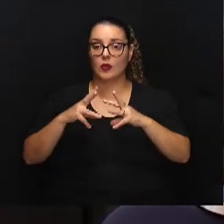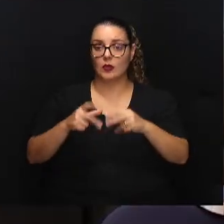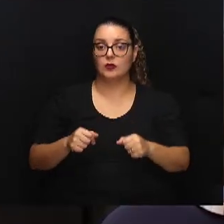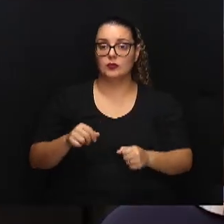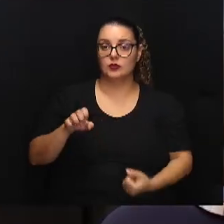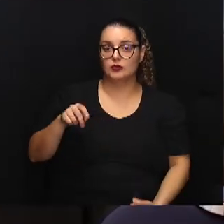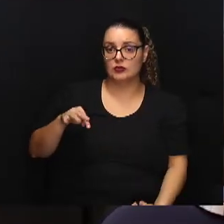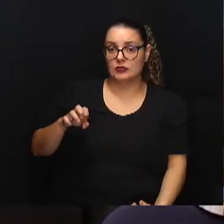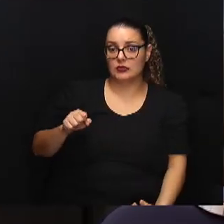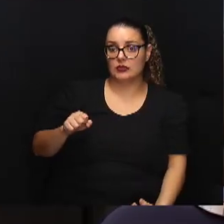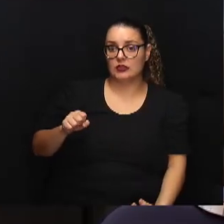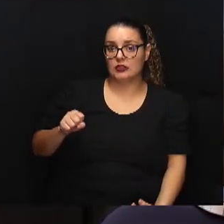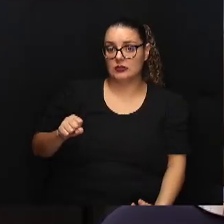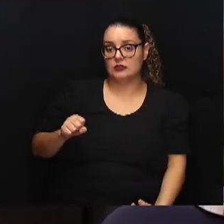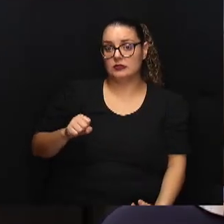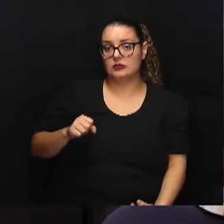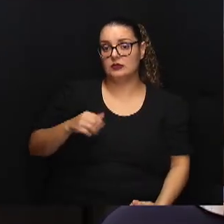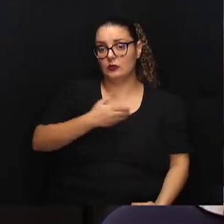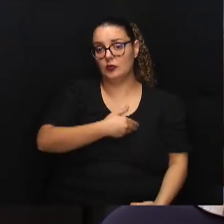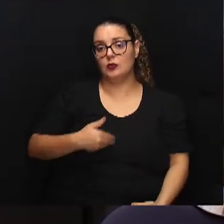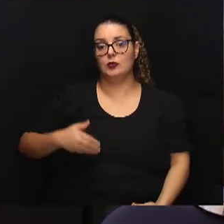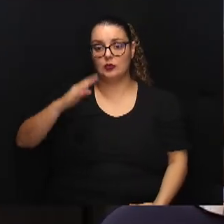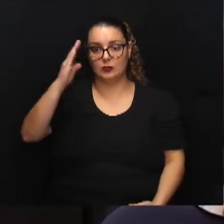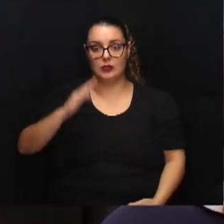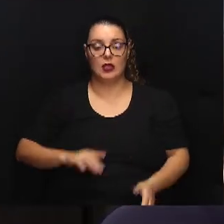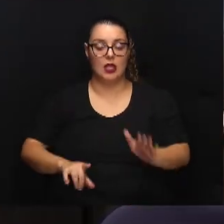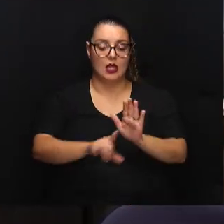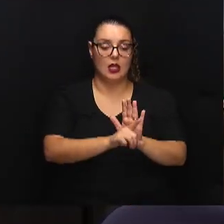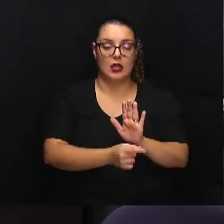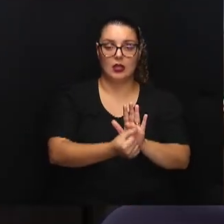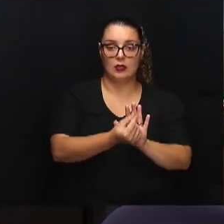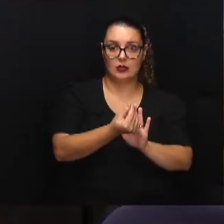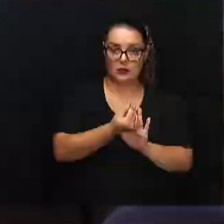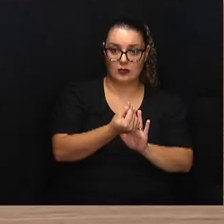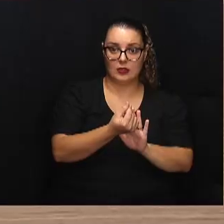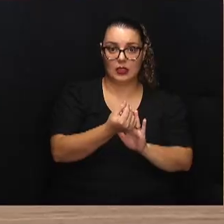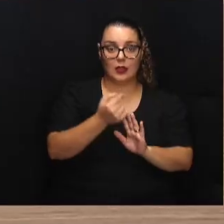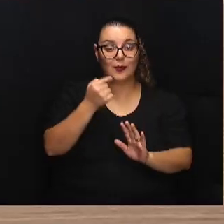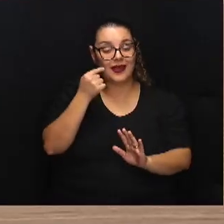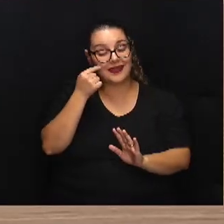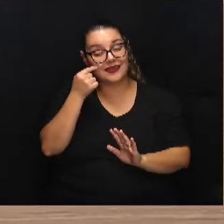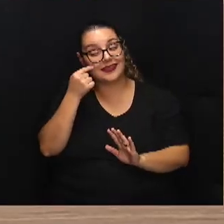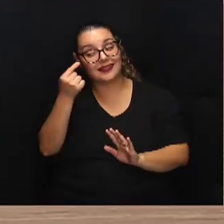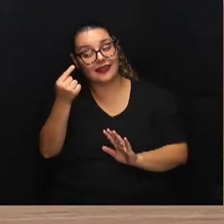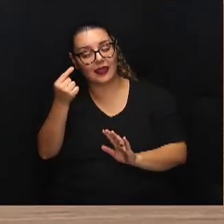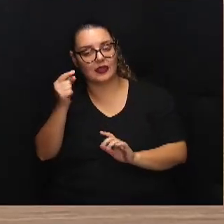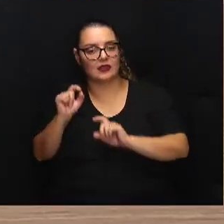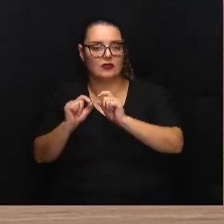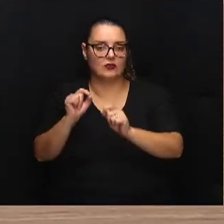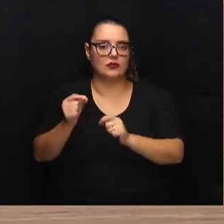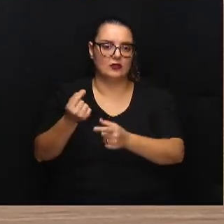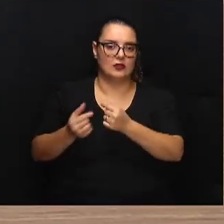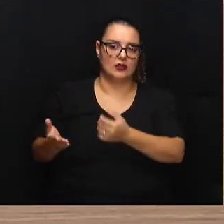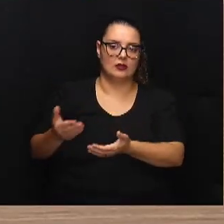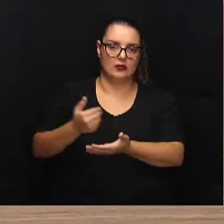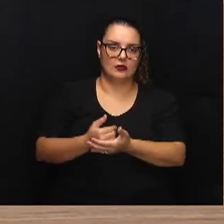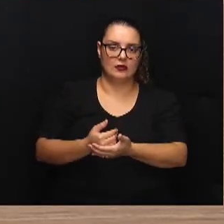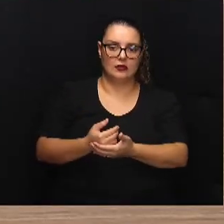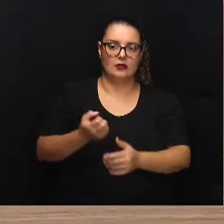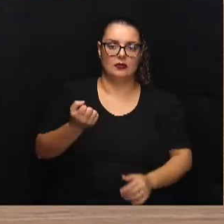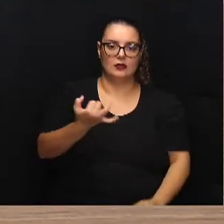entes públicos no Brasil, ela fala que a lei de orçamento, ela estima a receita, então quanto